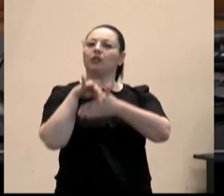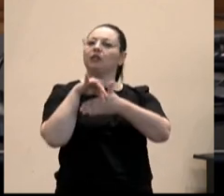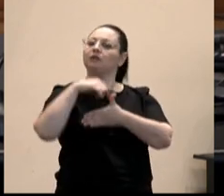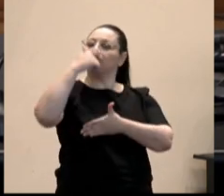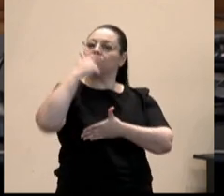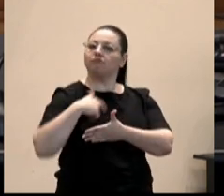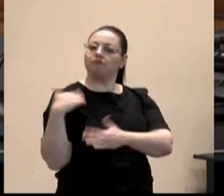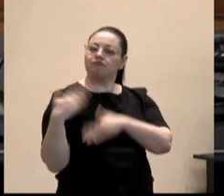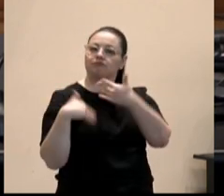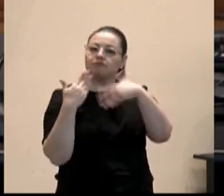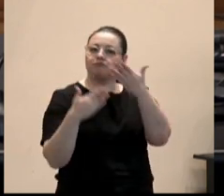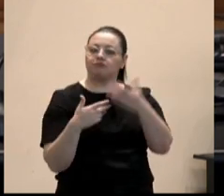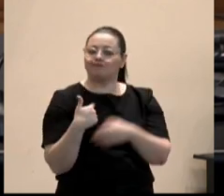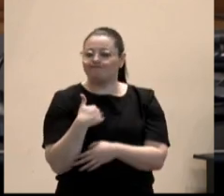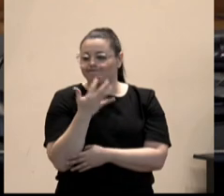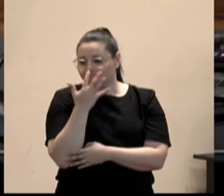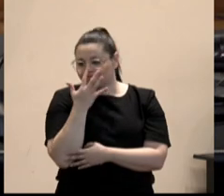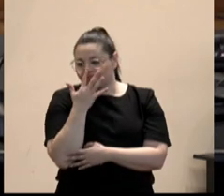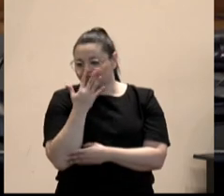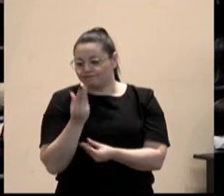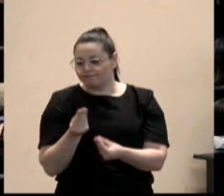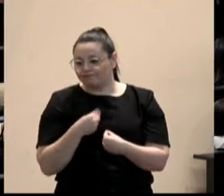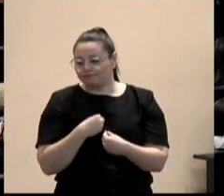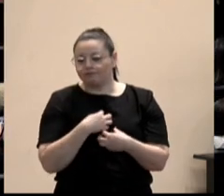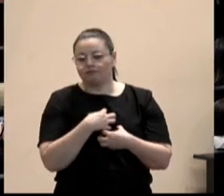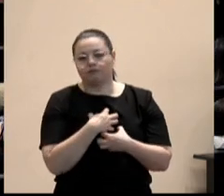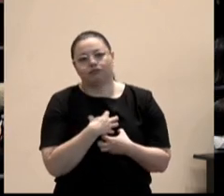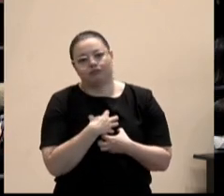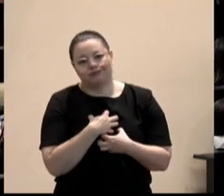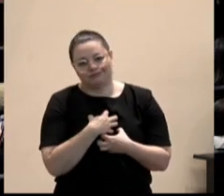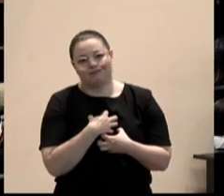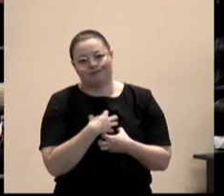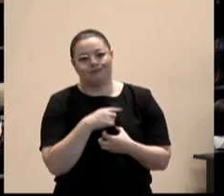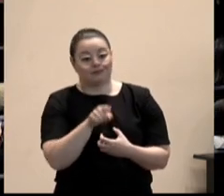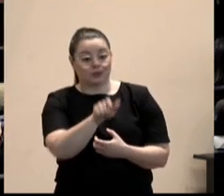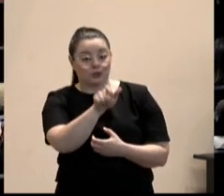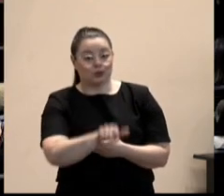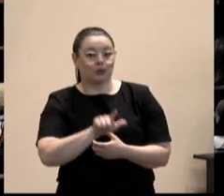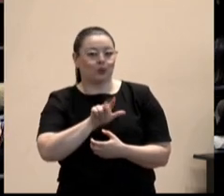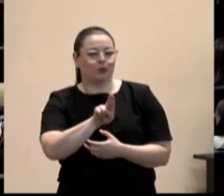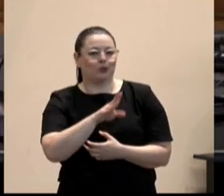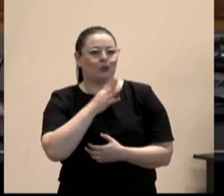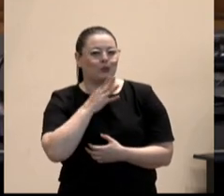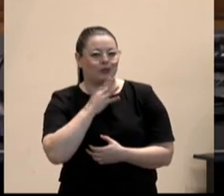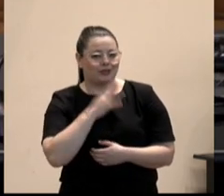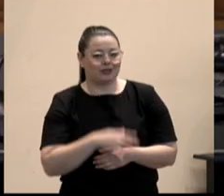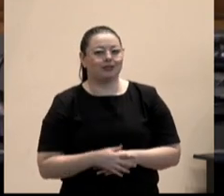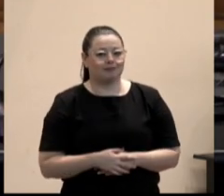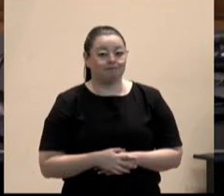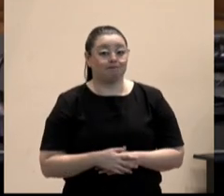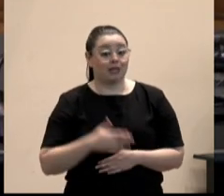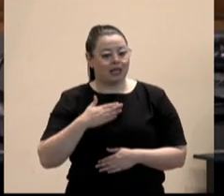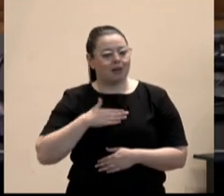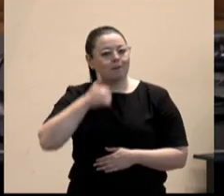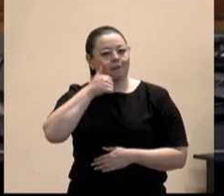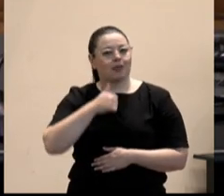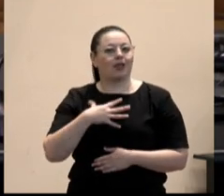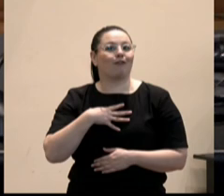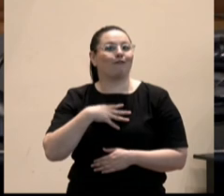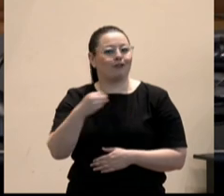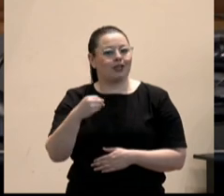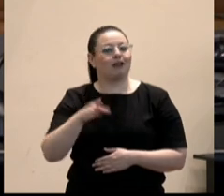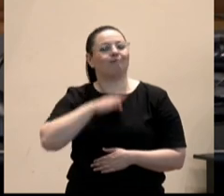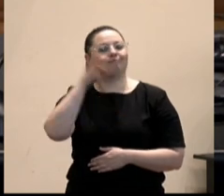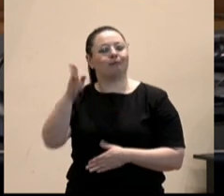Eu fiquei muito triste com aquilo. A Lu conhece. Aí a minha filha foi estudar no Instituto Federal de Chapecó.